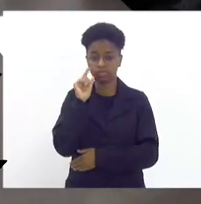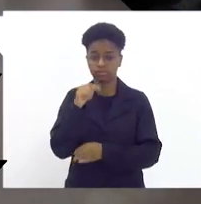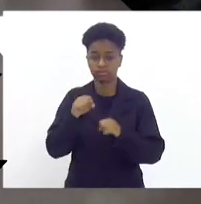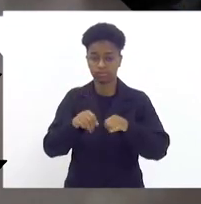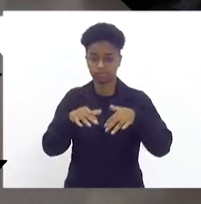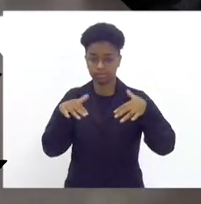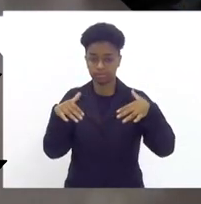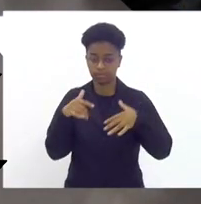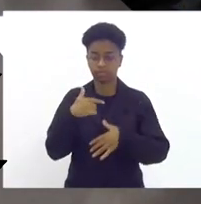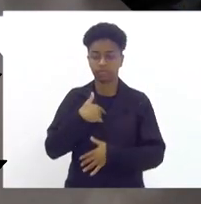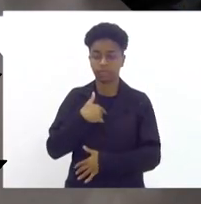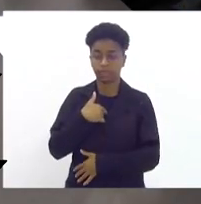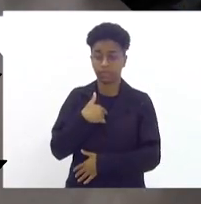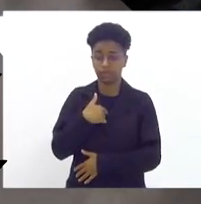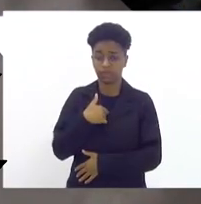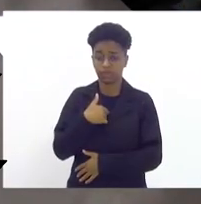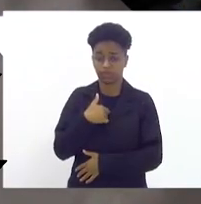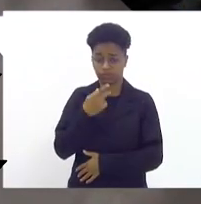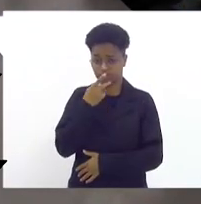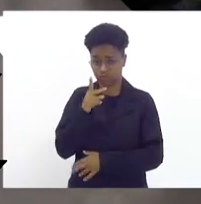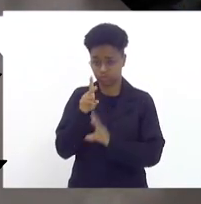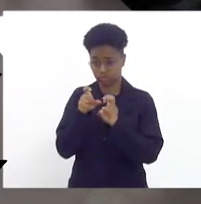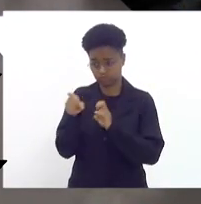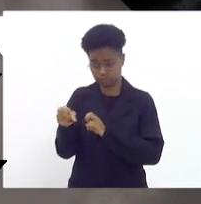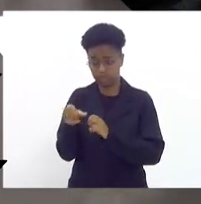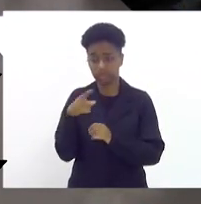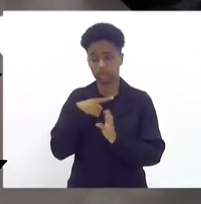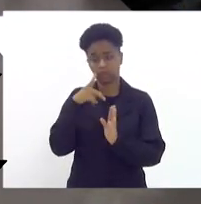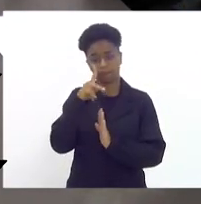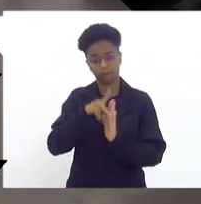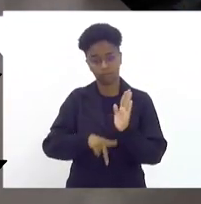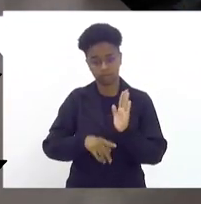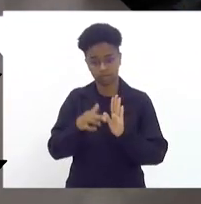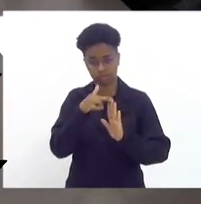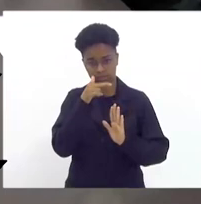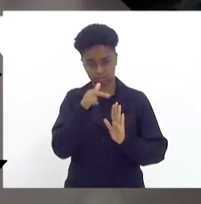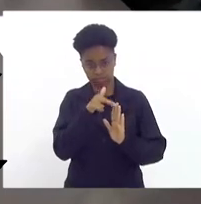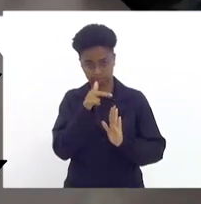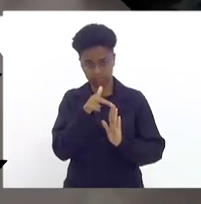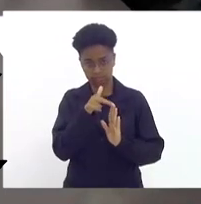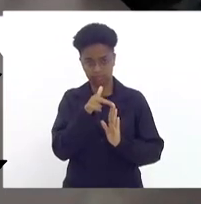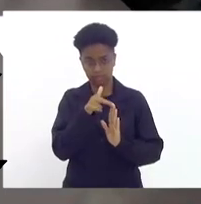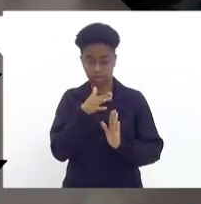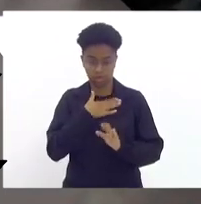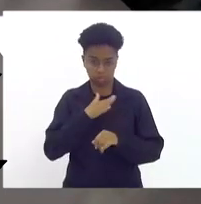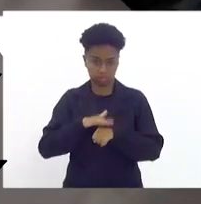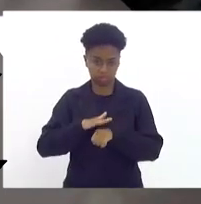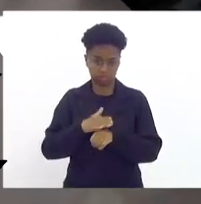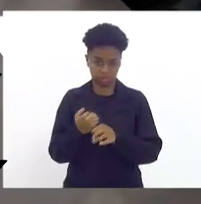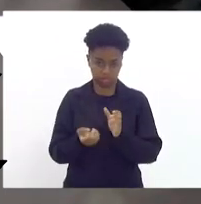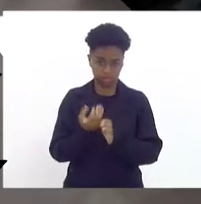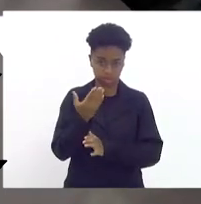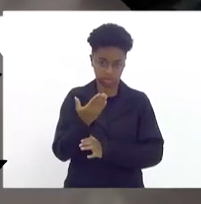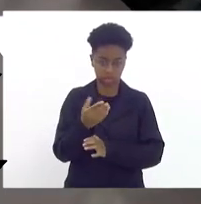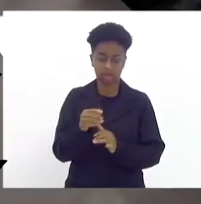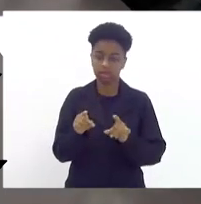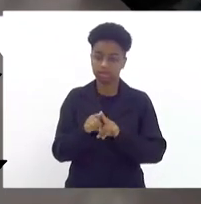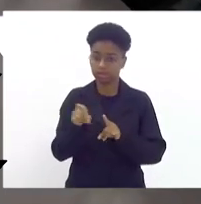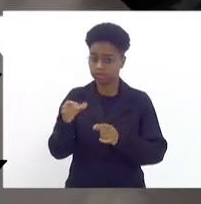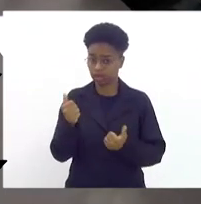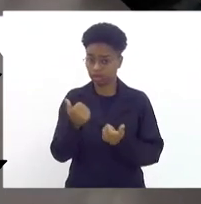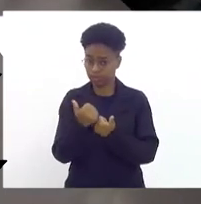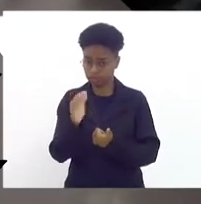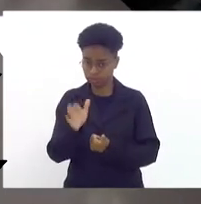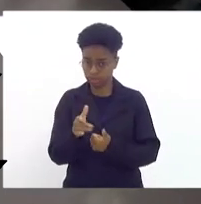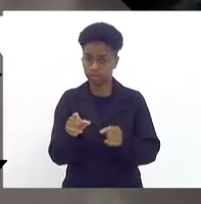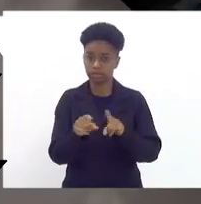falar, até citei Vossa Excelência, daquele projeto de resolução de minha autoria, que Vossa Excelência já apoiou, o presidente